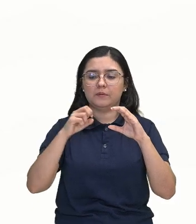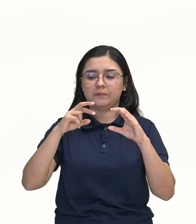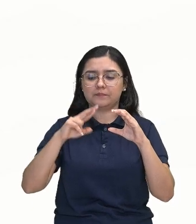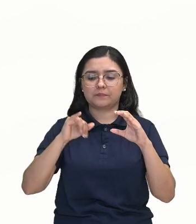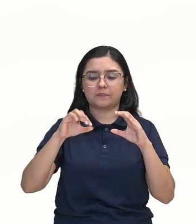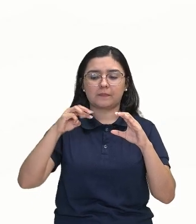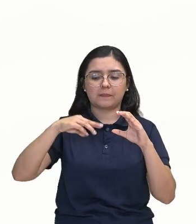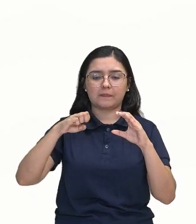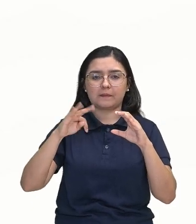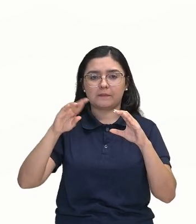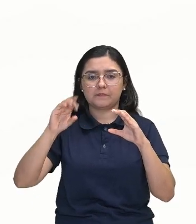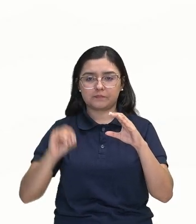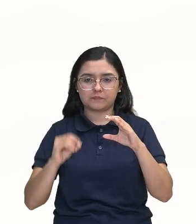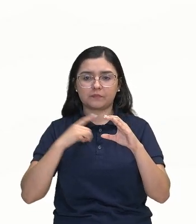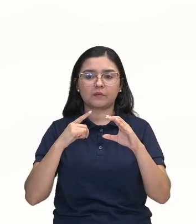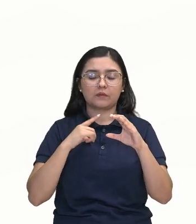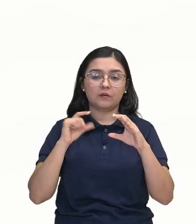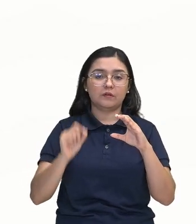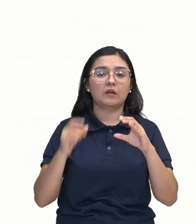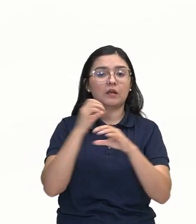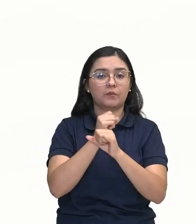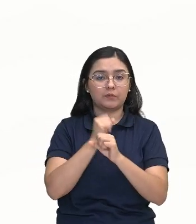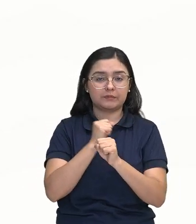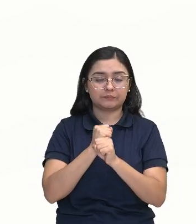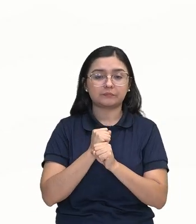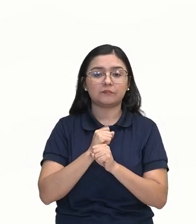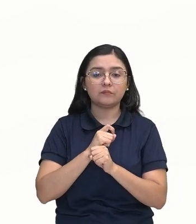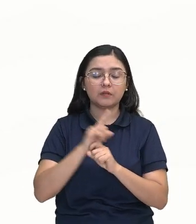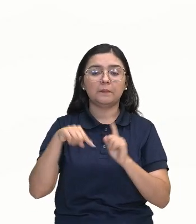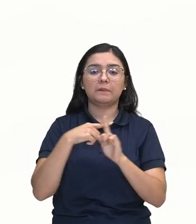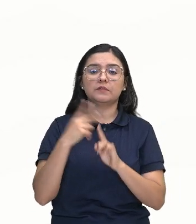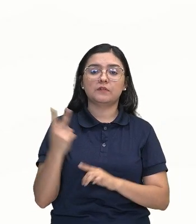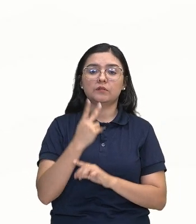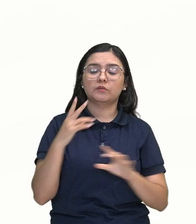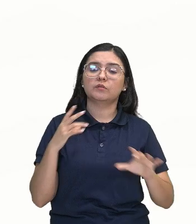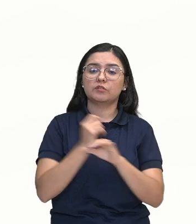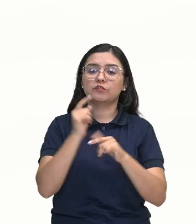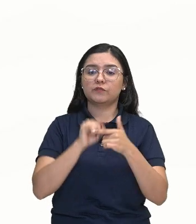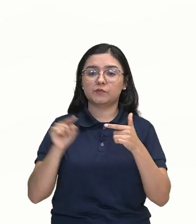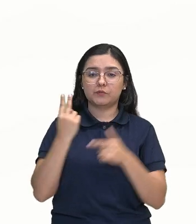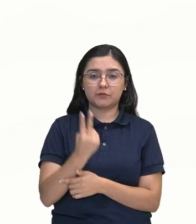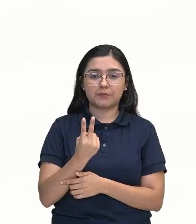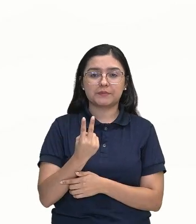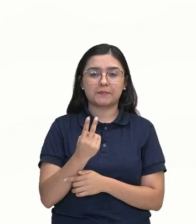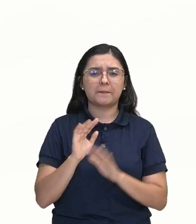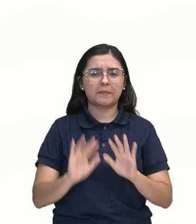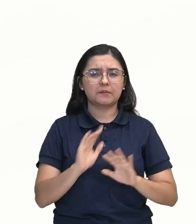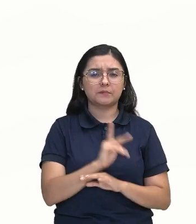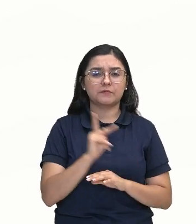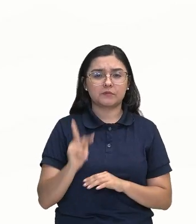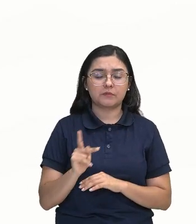calcularia o comprimento desse círculo, tá bom? Mas, do valor total, a gente dividiria por 2.